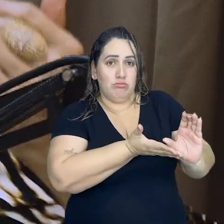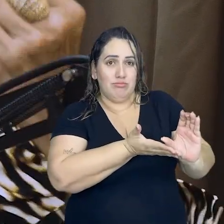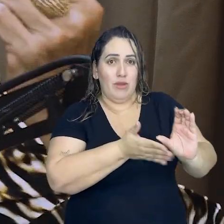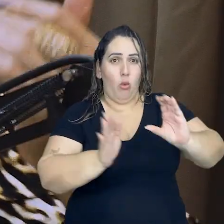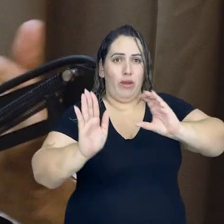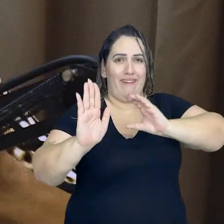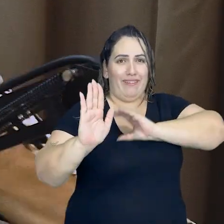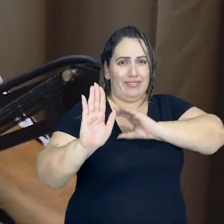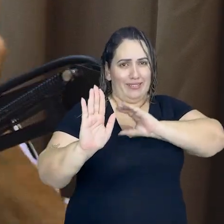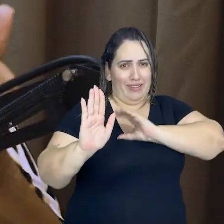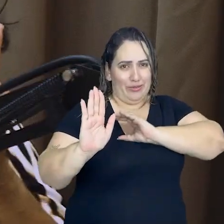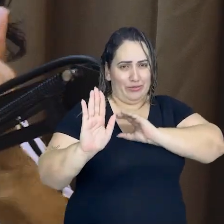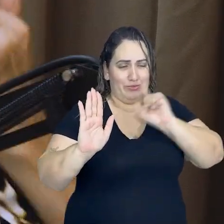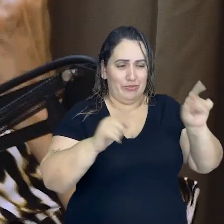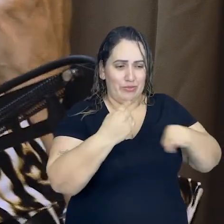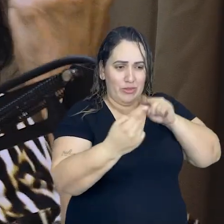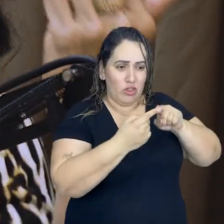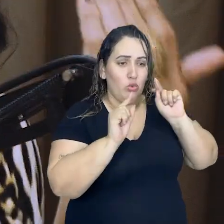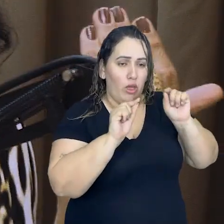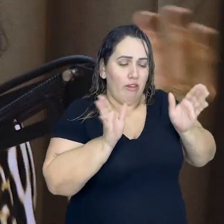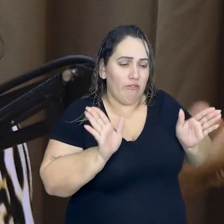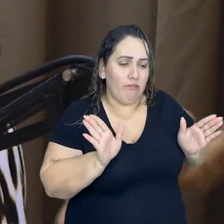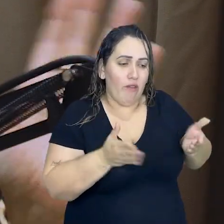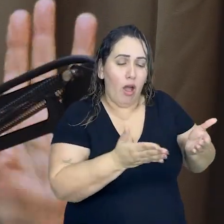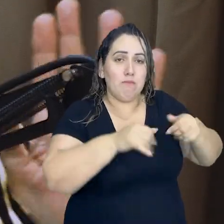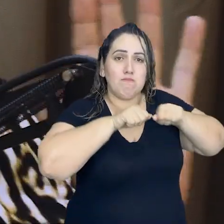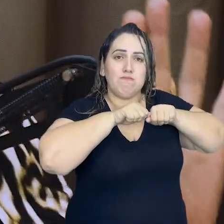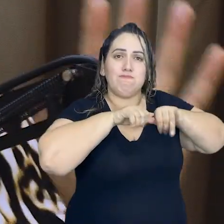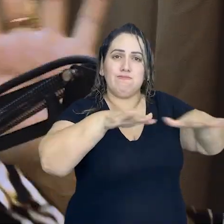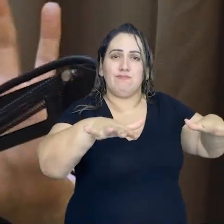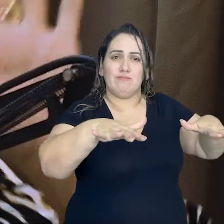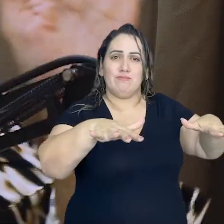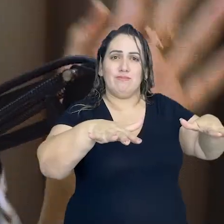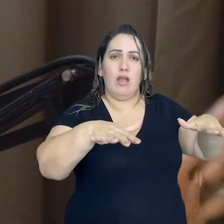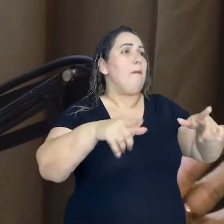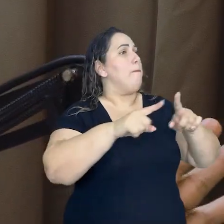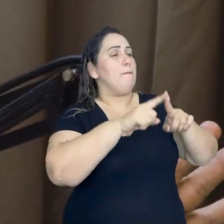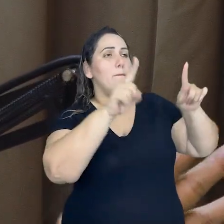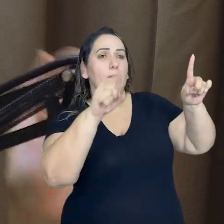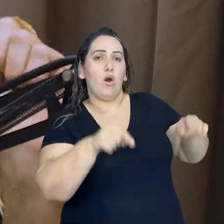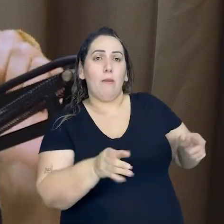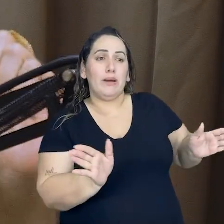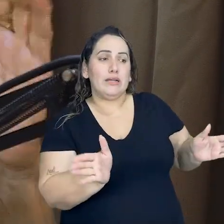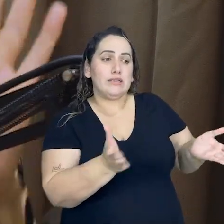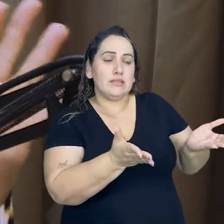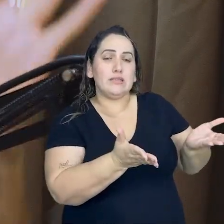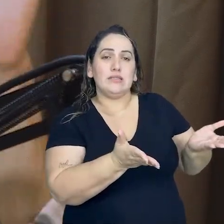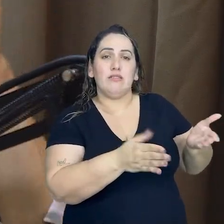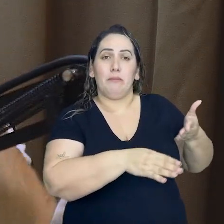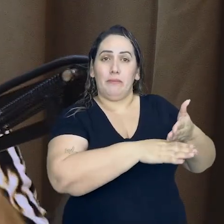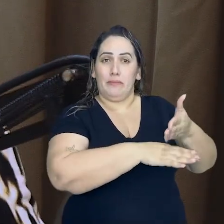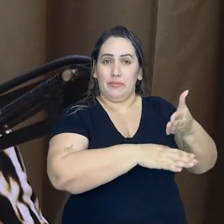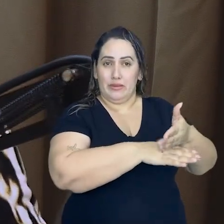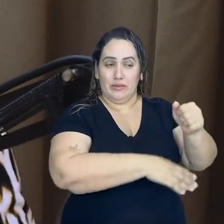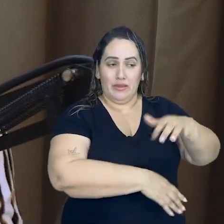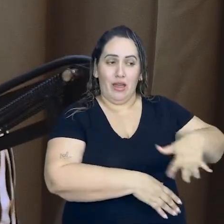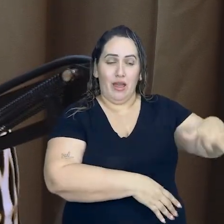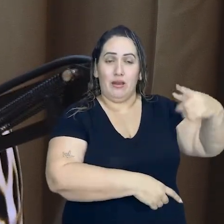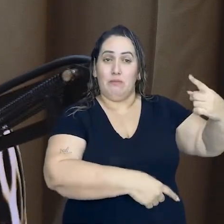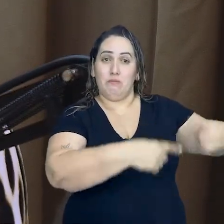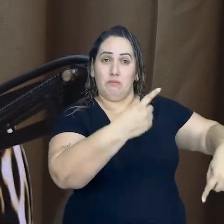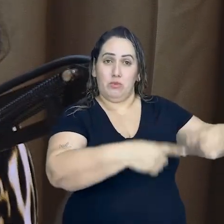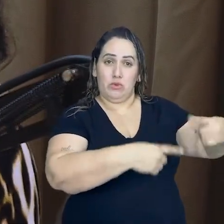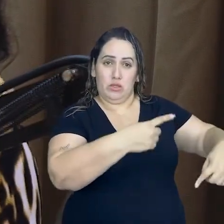ao desenvolvimento e à propagação de programas de incentivo. Isso aí é uma coisa. O que é destinado